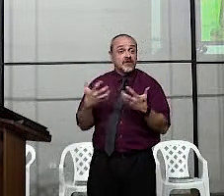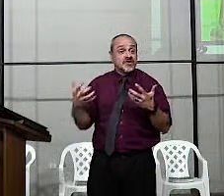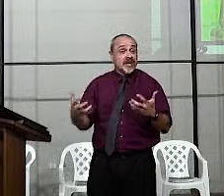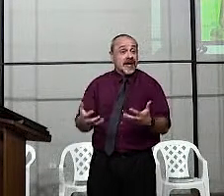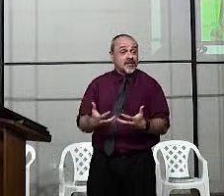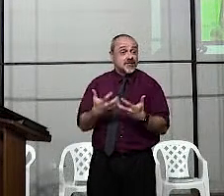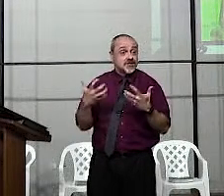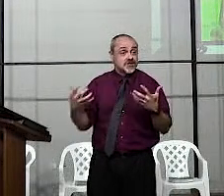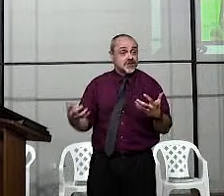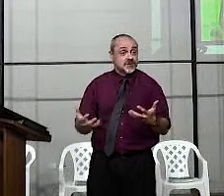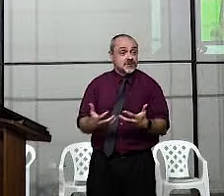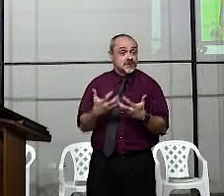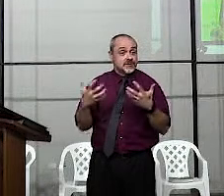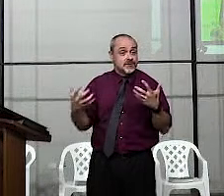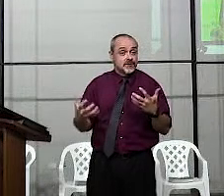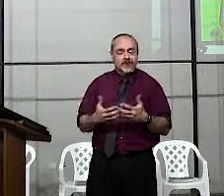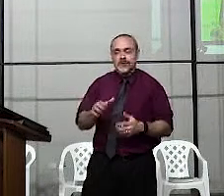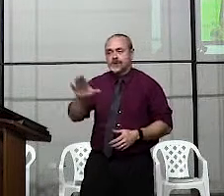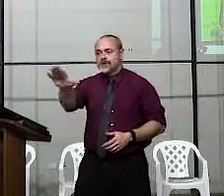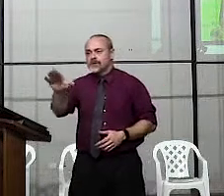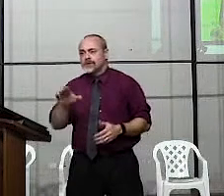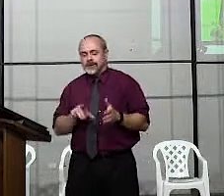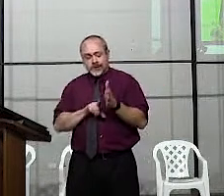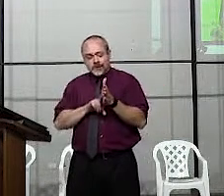e vegetais.